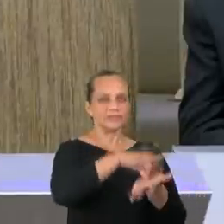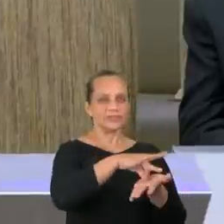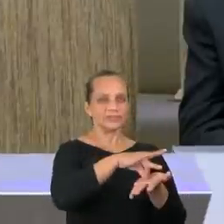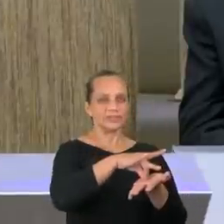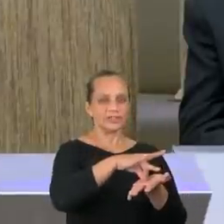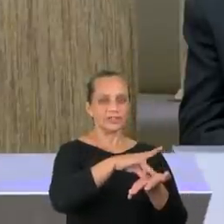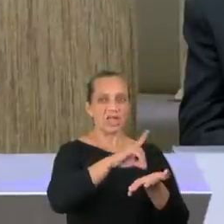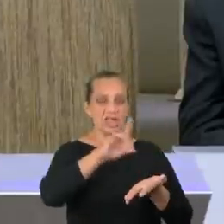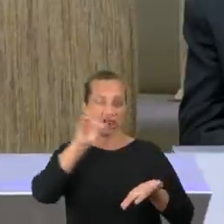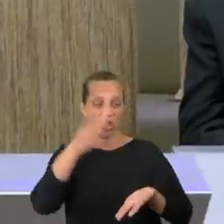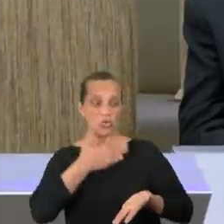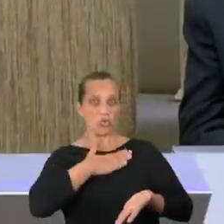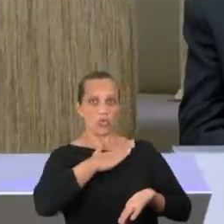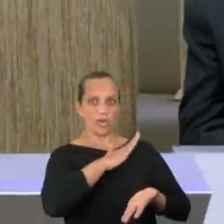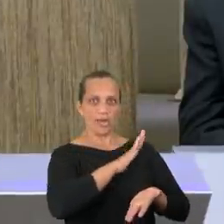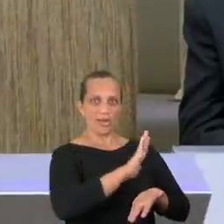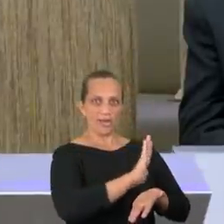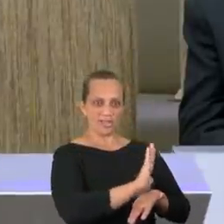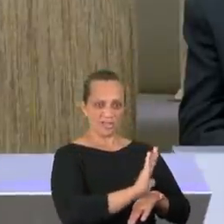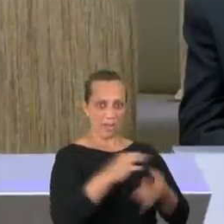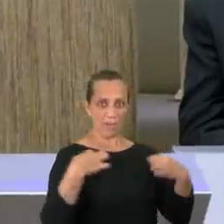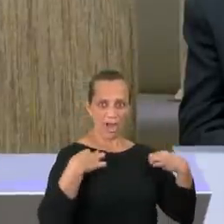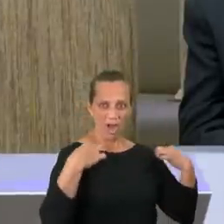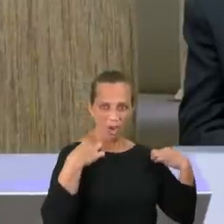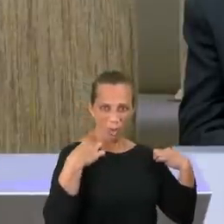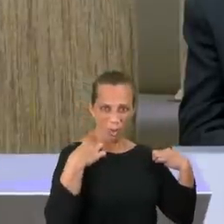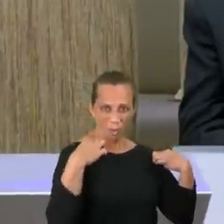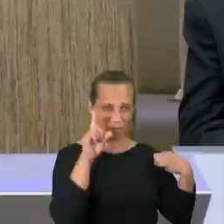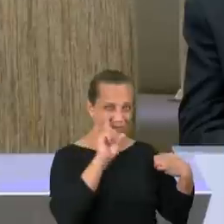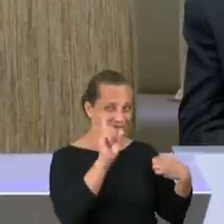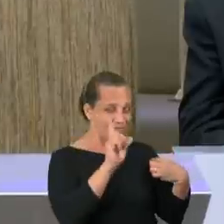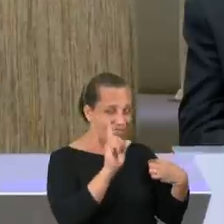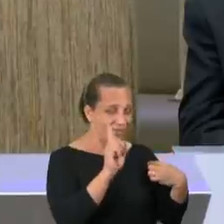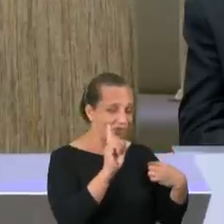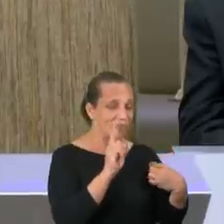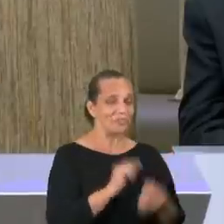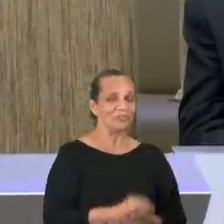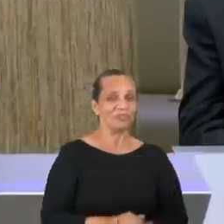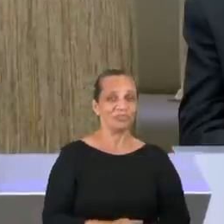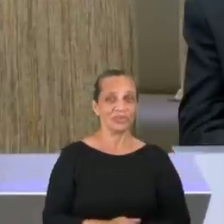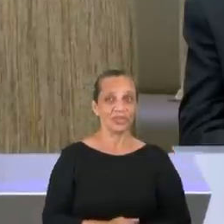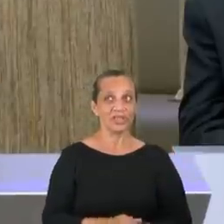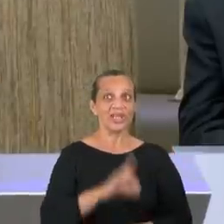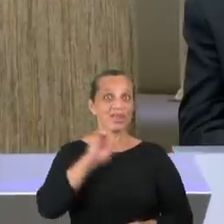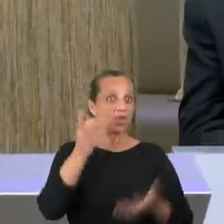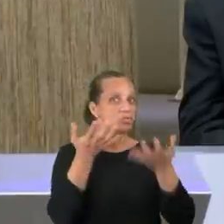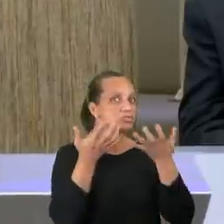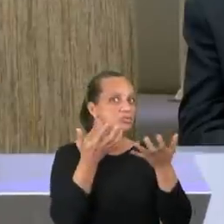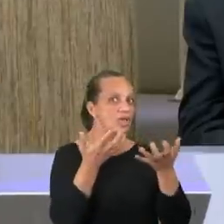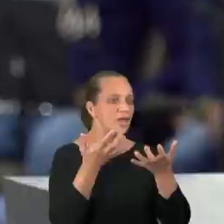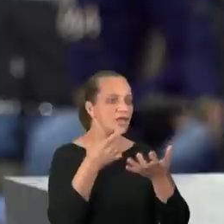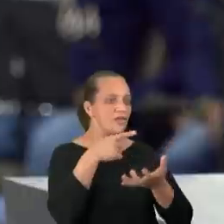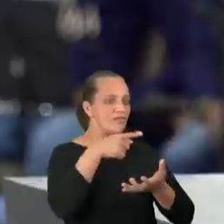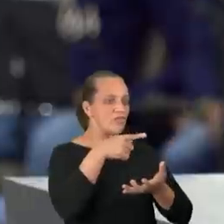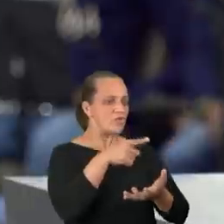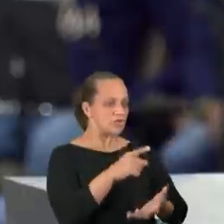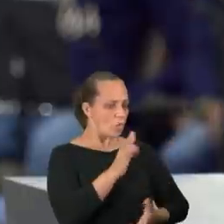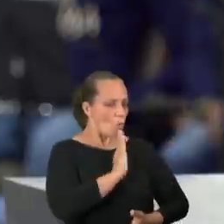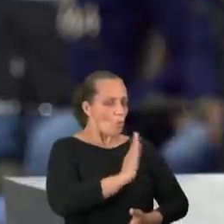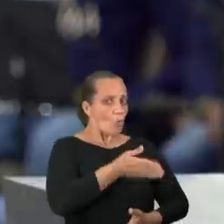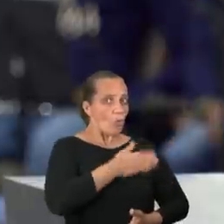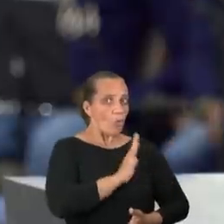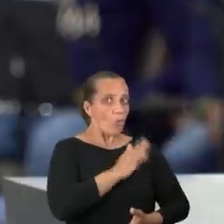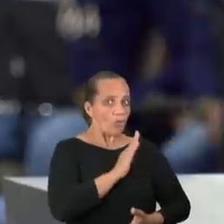Deus não quer saber do rasgado e vestido de vocês, mas não, ele quer agora que você, o mesmo que dizer, coloque o coração